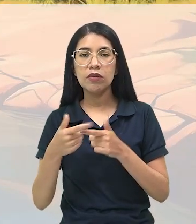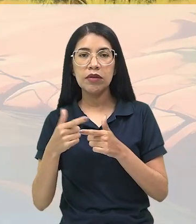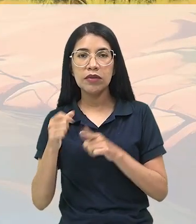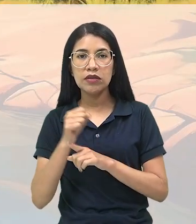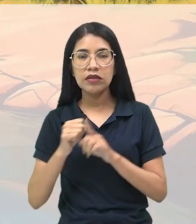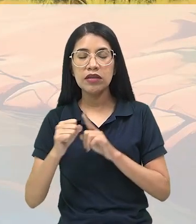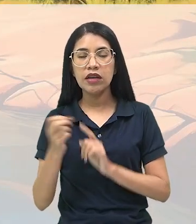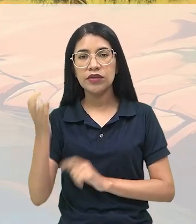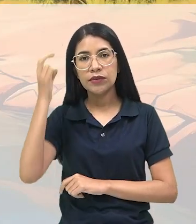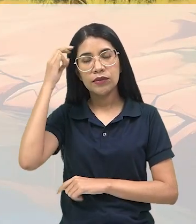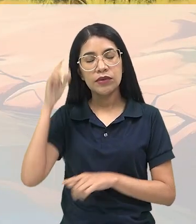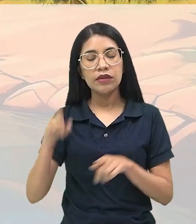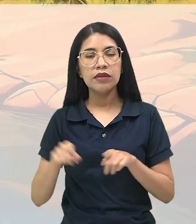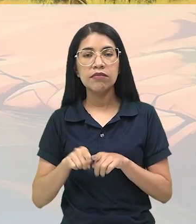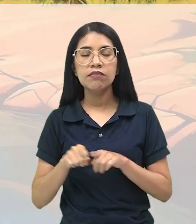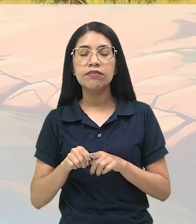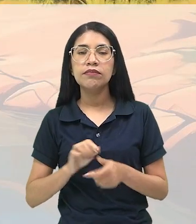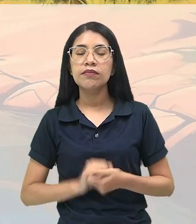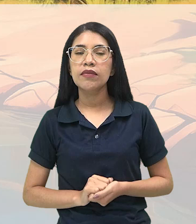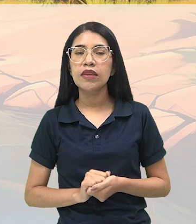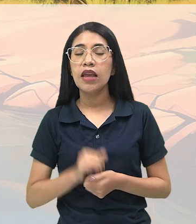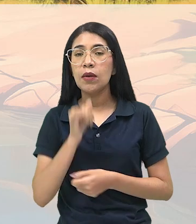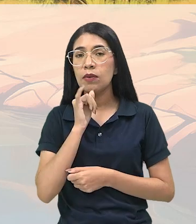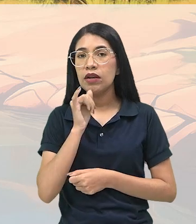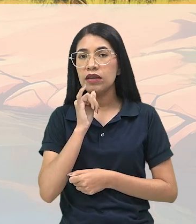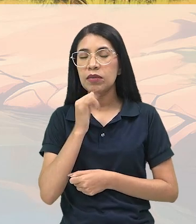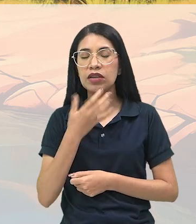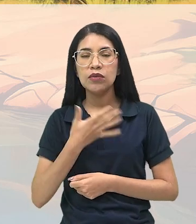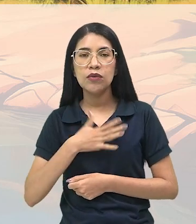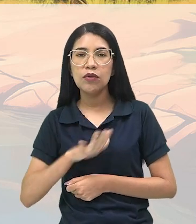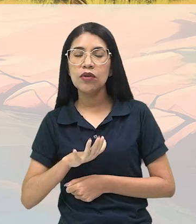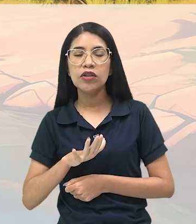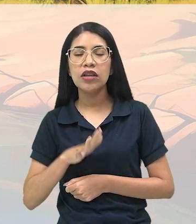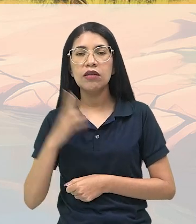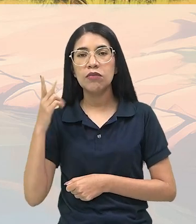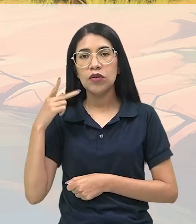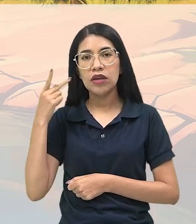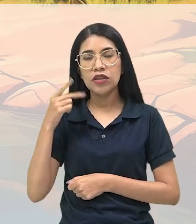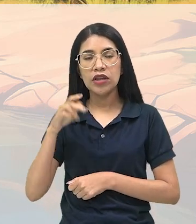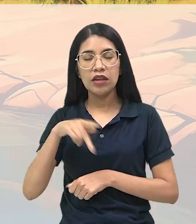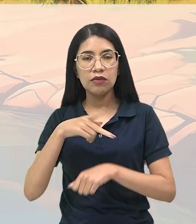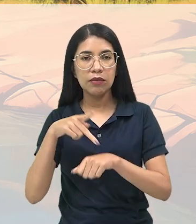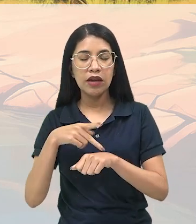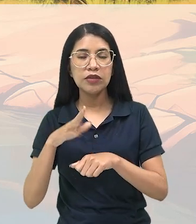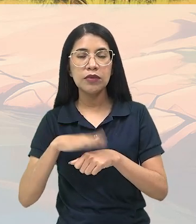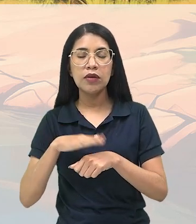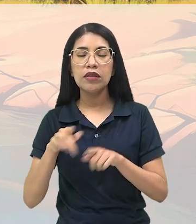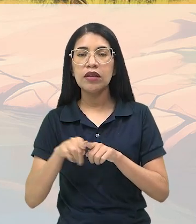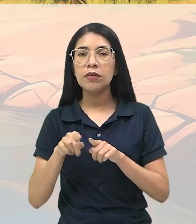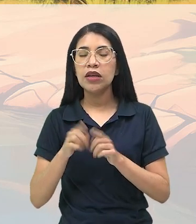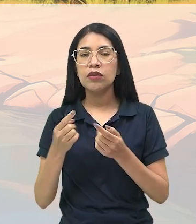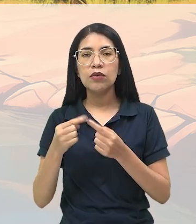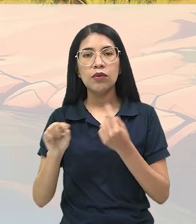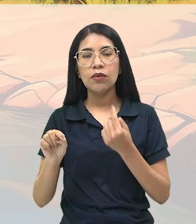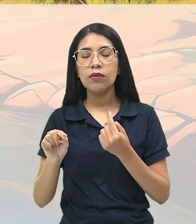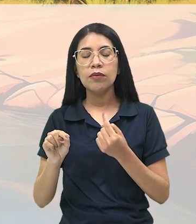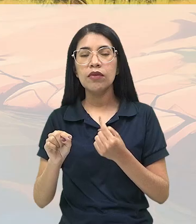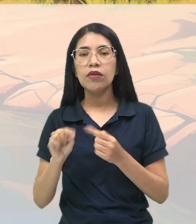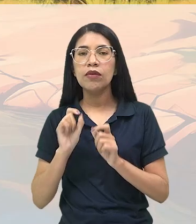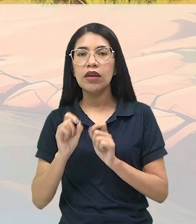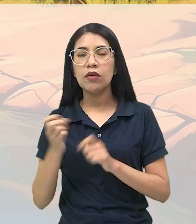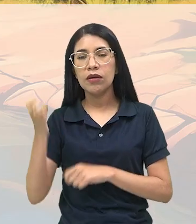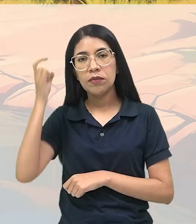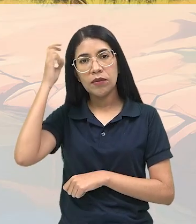culturais, quando, por exemplo, ele está descontente com o sistema político ou quando não concorda com certas práticas culturais do